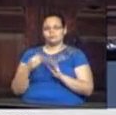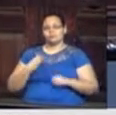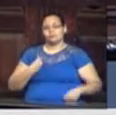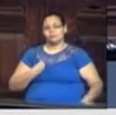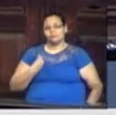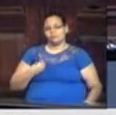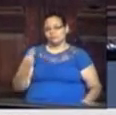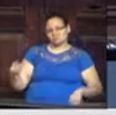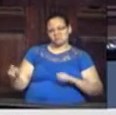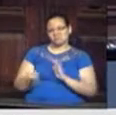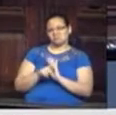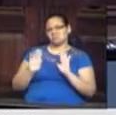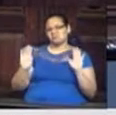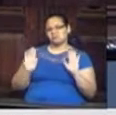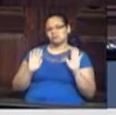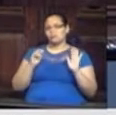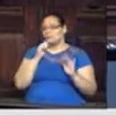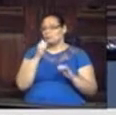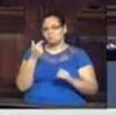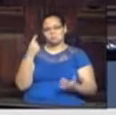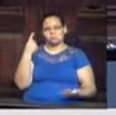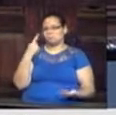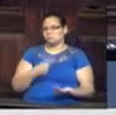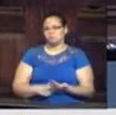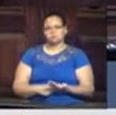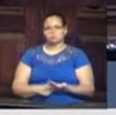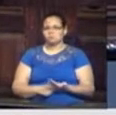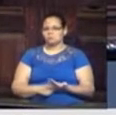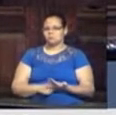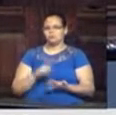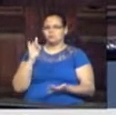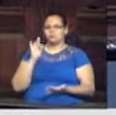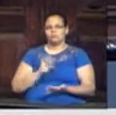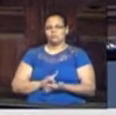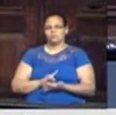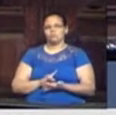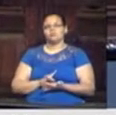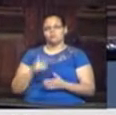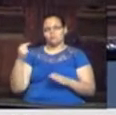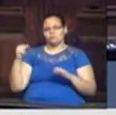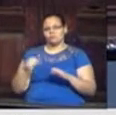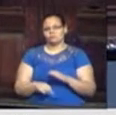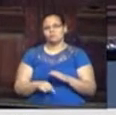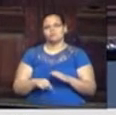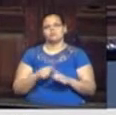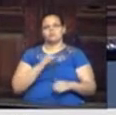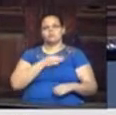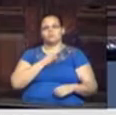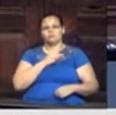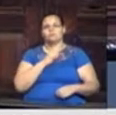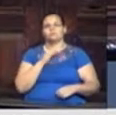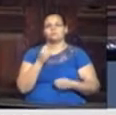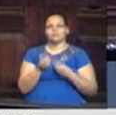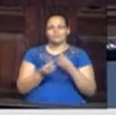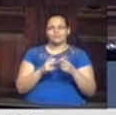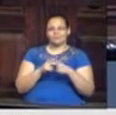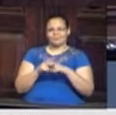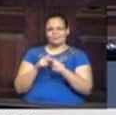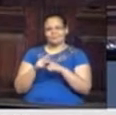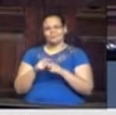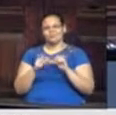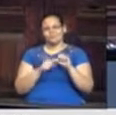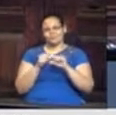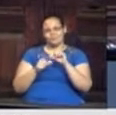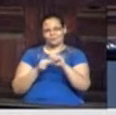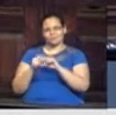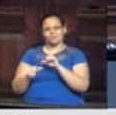sobrevivência. Não tem nenhum compromisso com um verdadeiro e profundo ajuste fiscal que esse Estado precisa e com